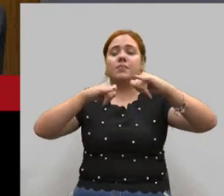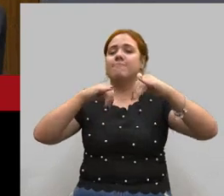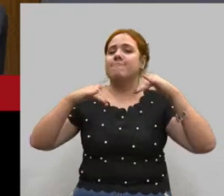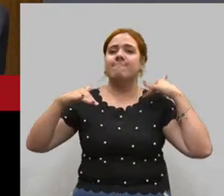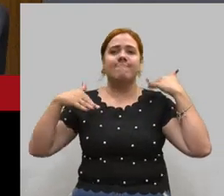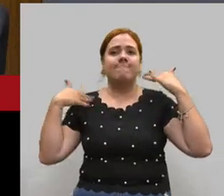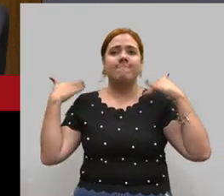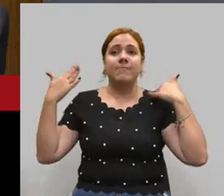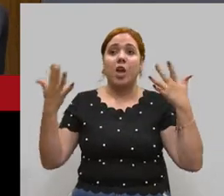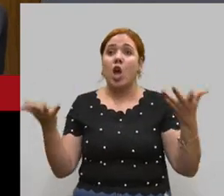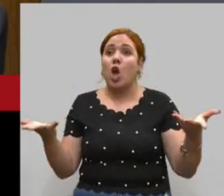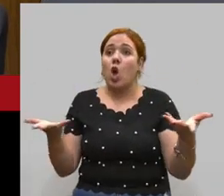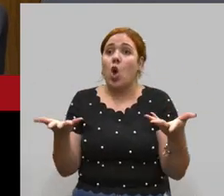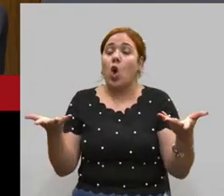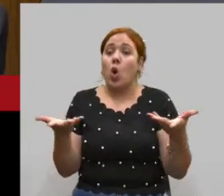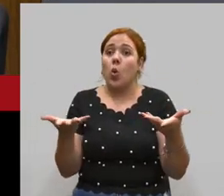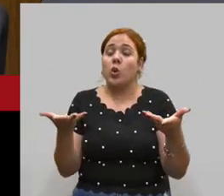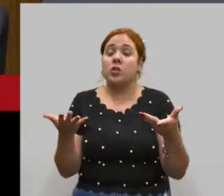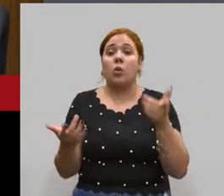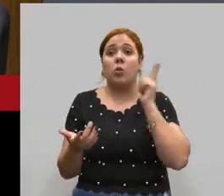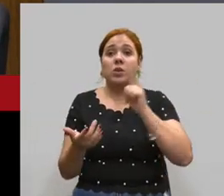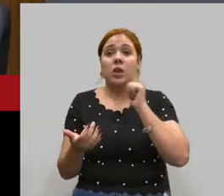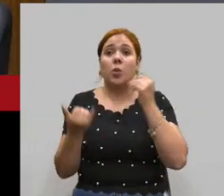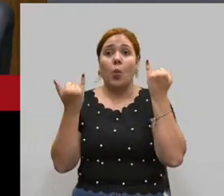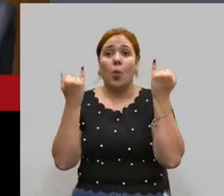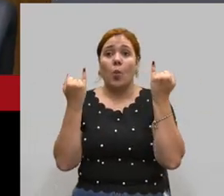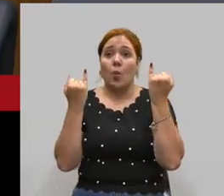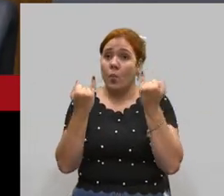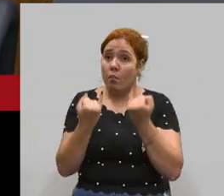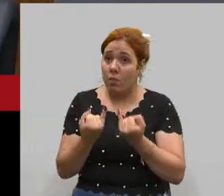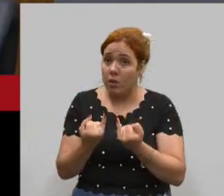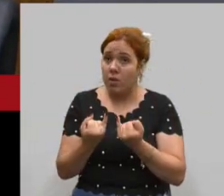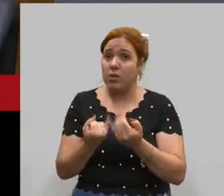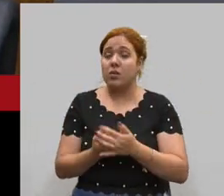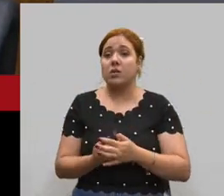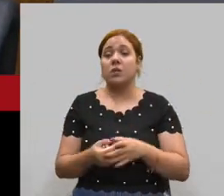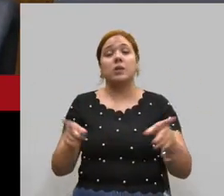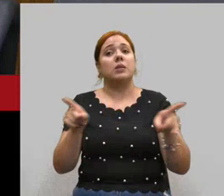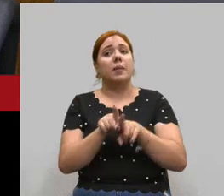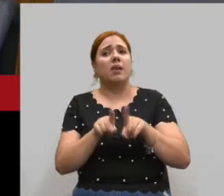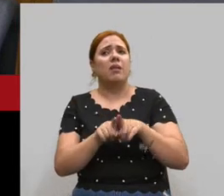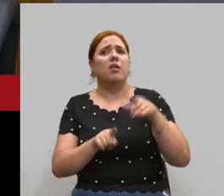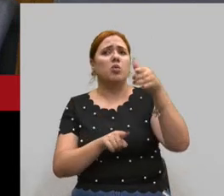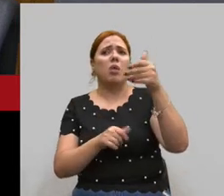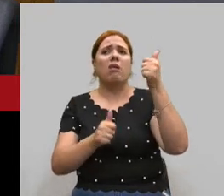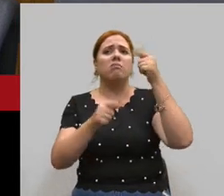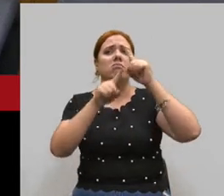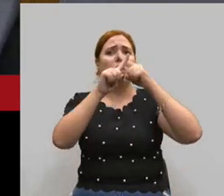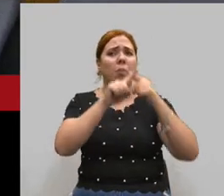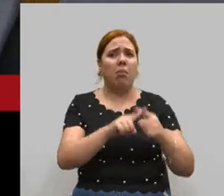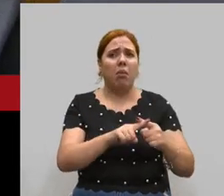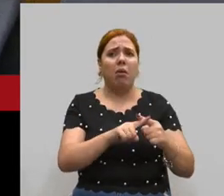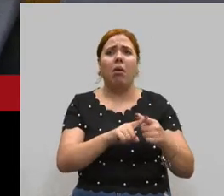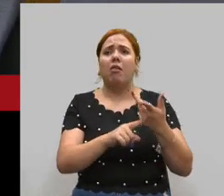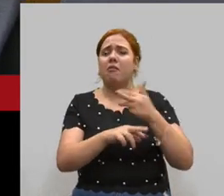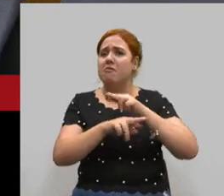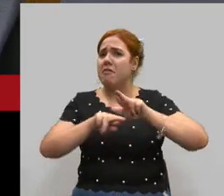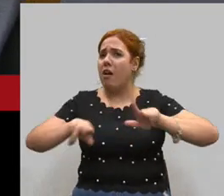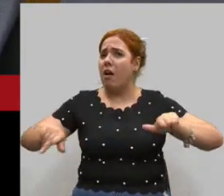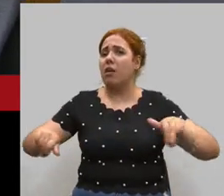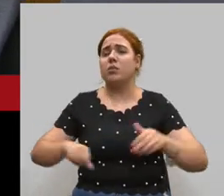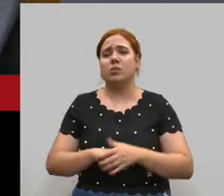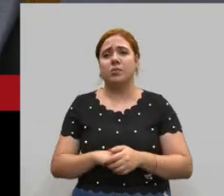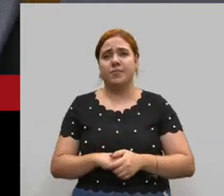hoje Já conseguiram perder peso e tão aí até indo em competição né e o que eu o que eu